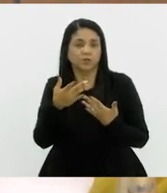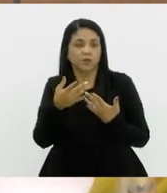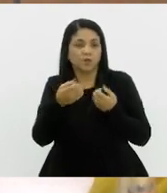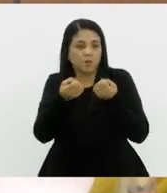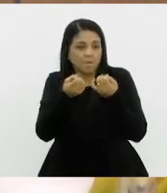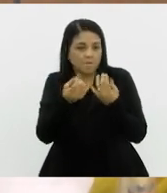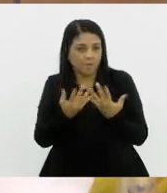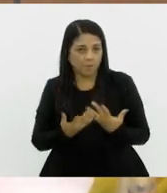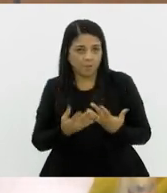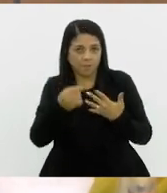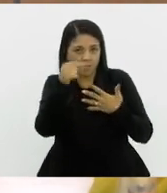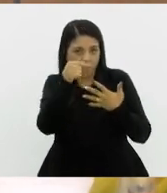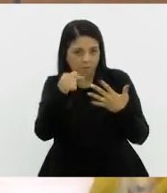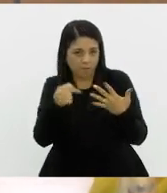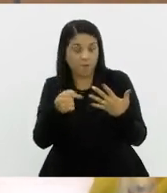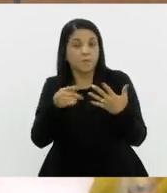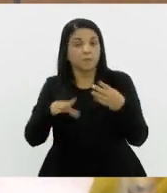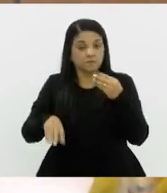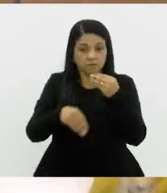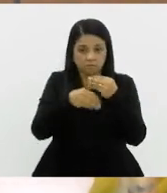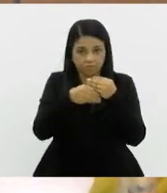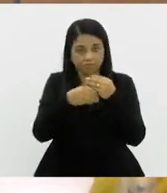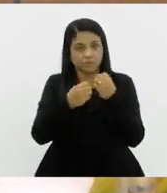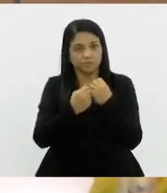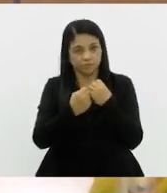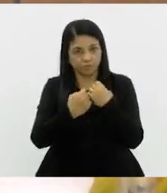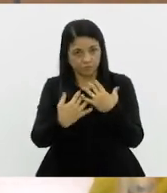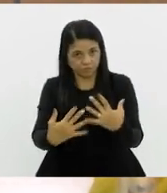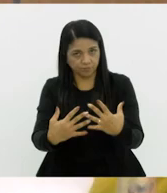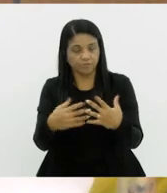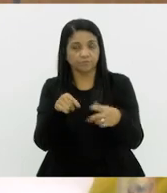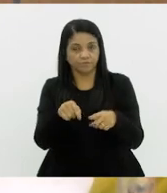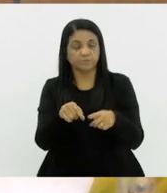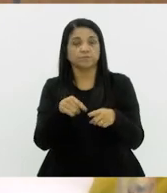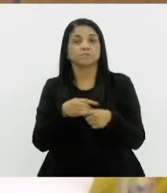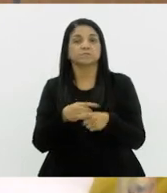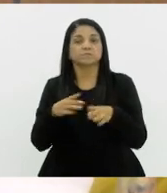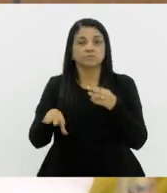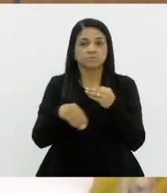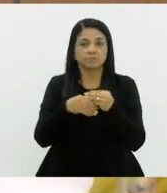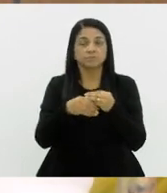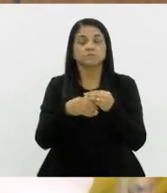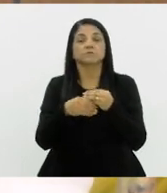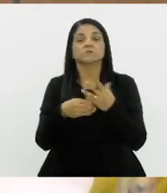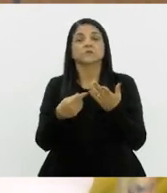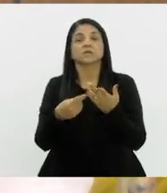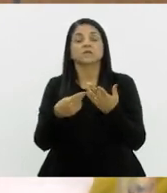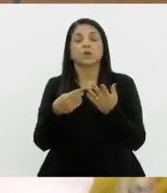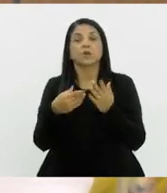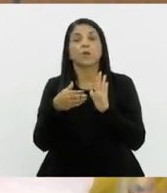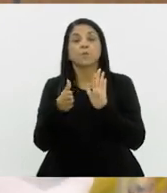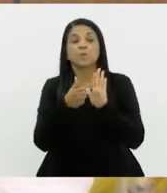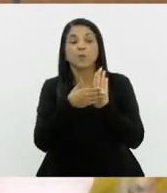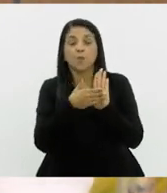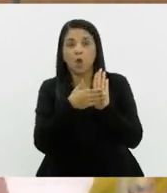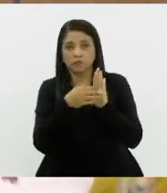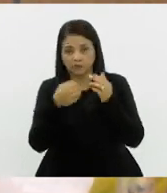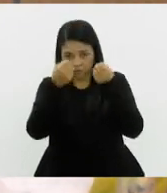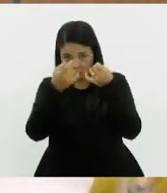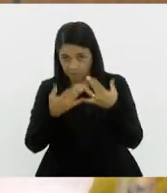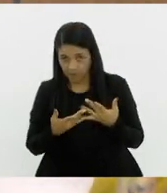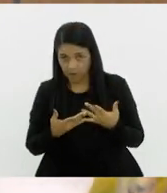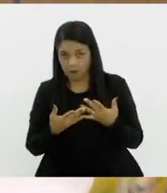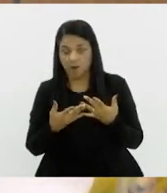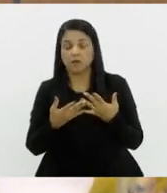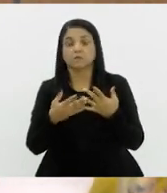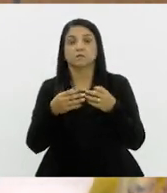forma que constarão em ata dessa audiência pública, e nós iremos mais diretamente para a parte propositiva, que é o que se busca nessa audiência pública,